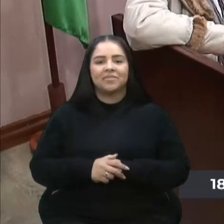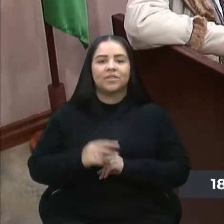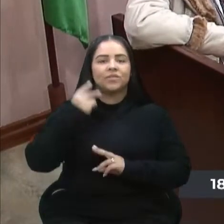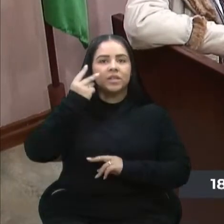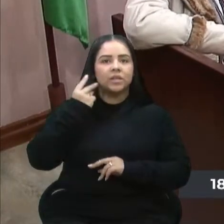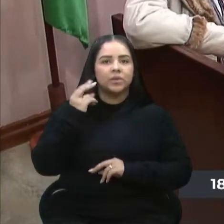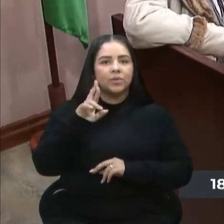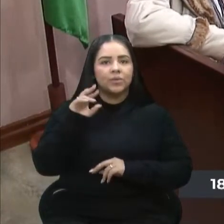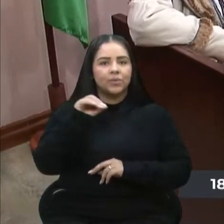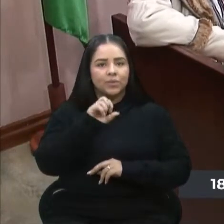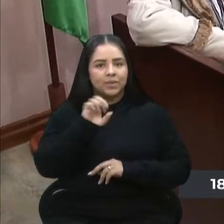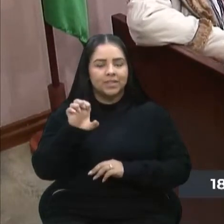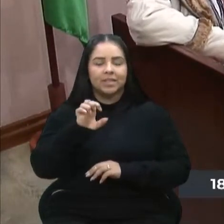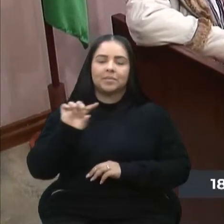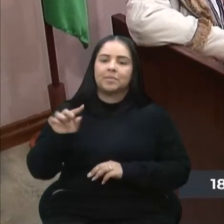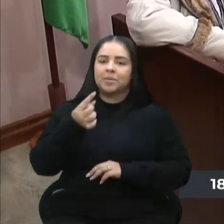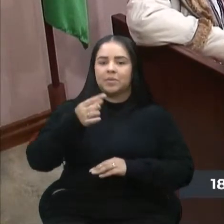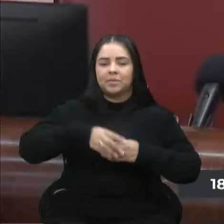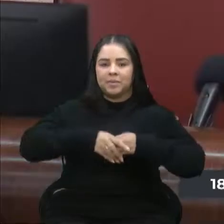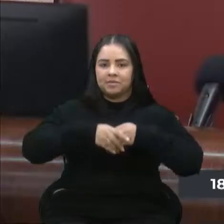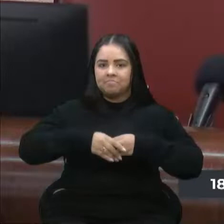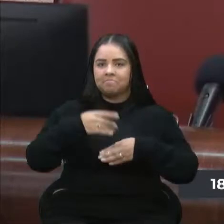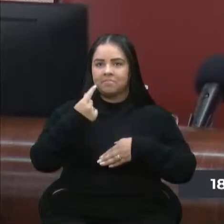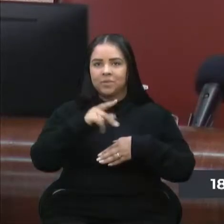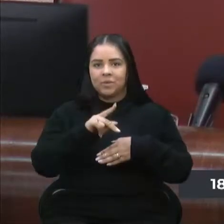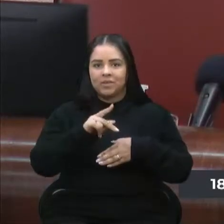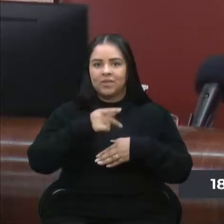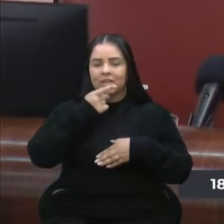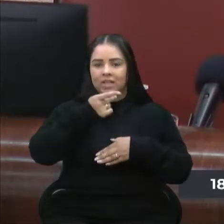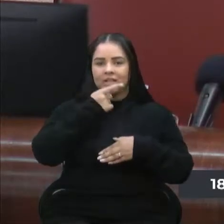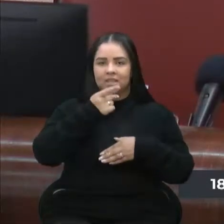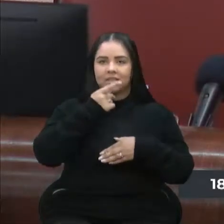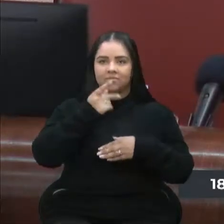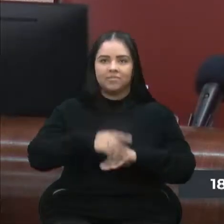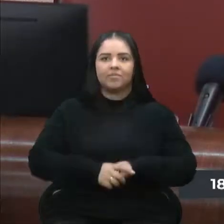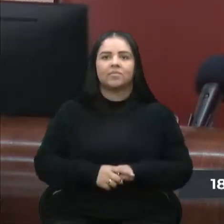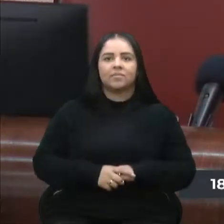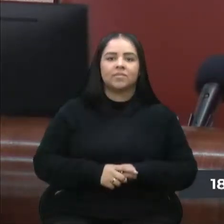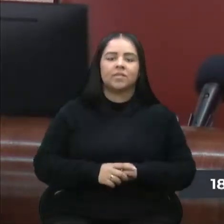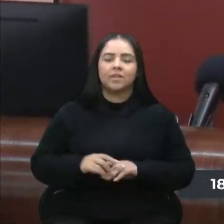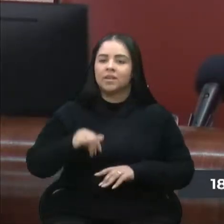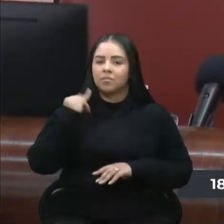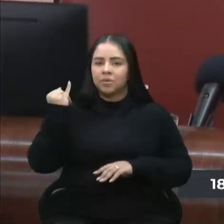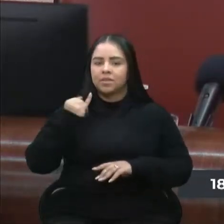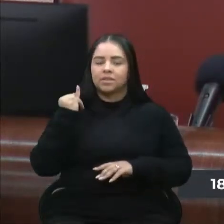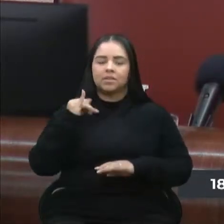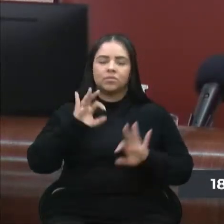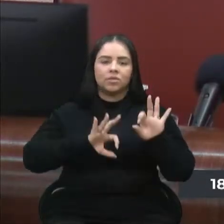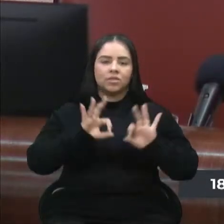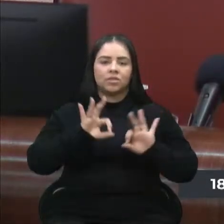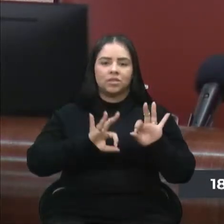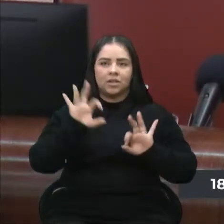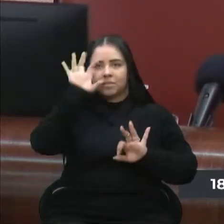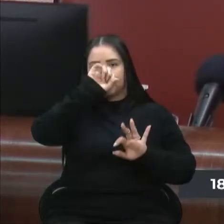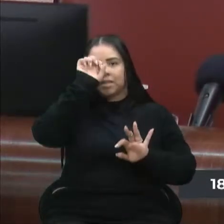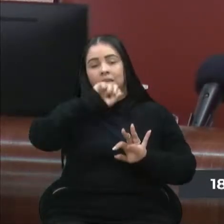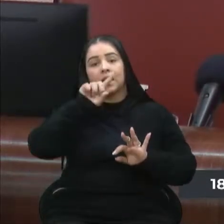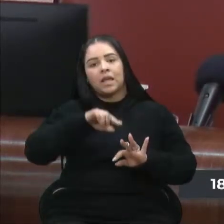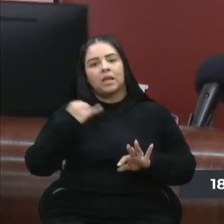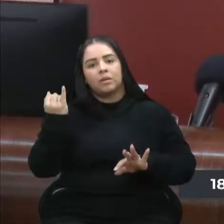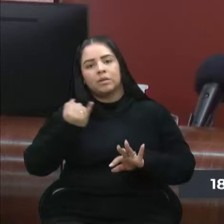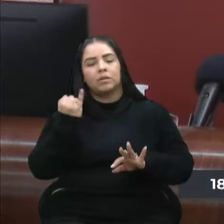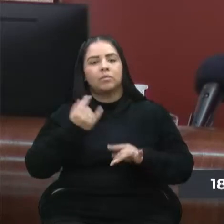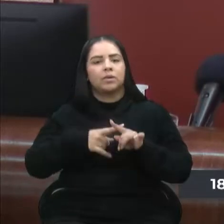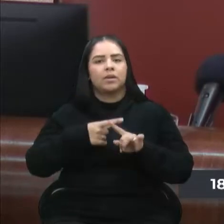Rose, primeiro, lhe cumprimentar pela sua fala, pela importância, né, desse programa de aprendizagem, que é um importante programa, né?